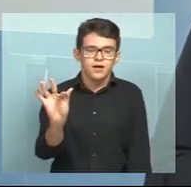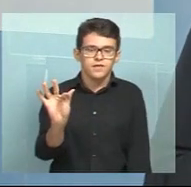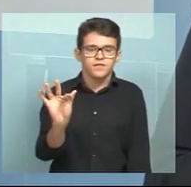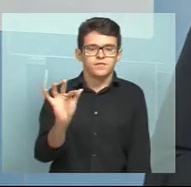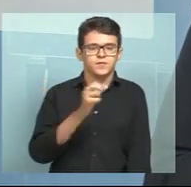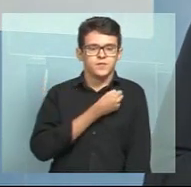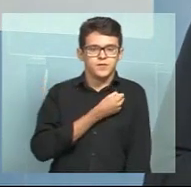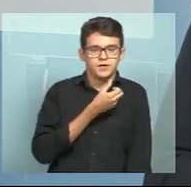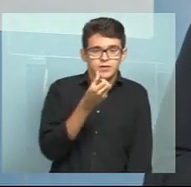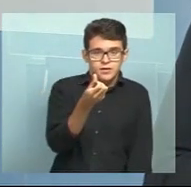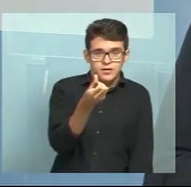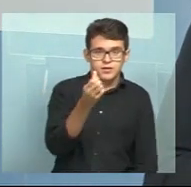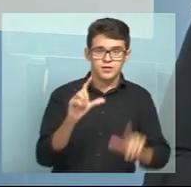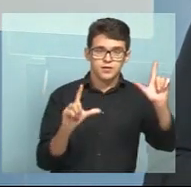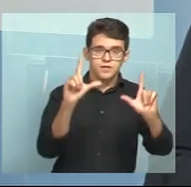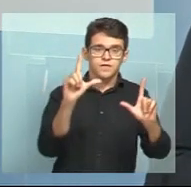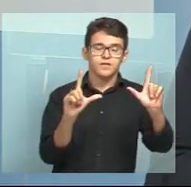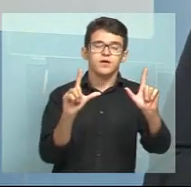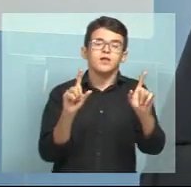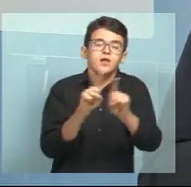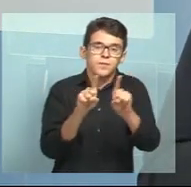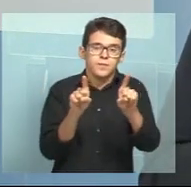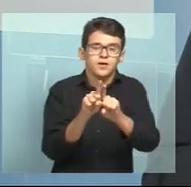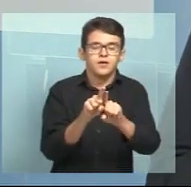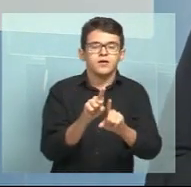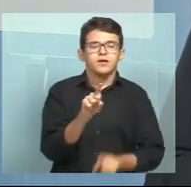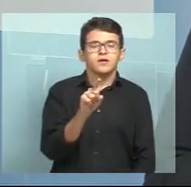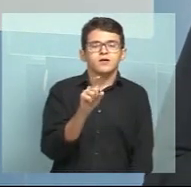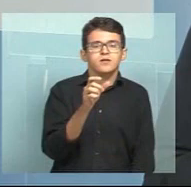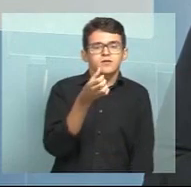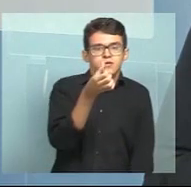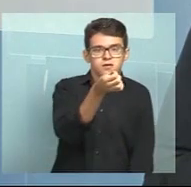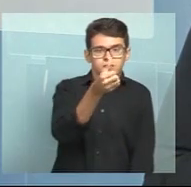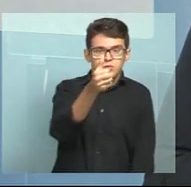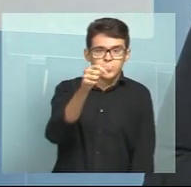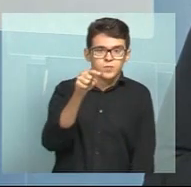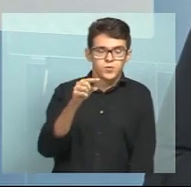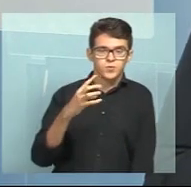Multiplay, mas na sua TV aberta também e digital